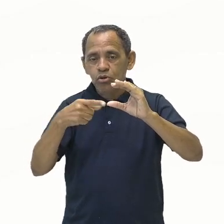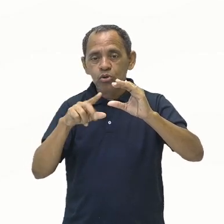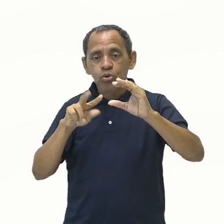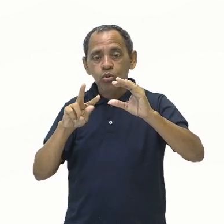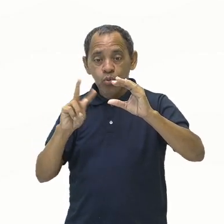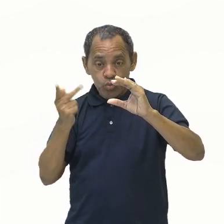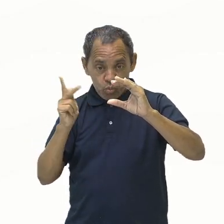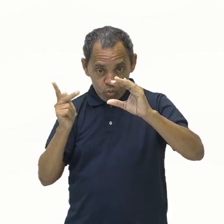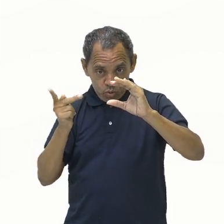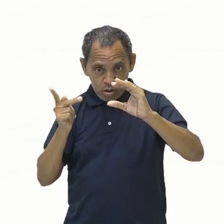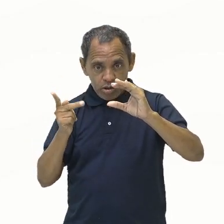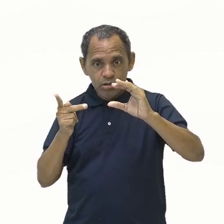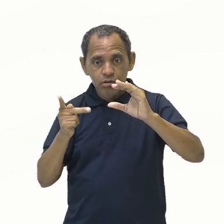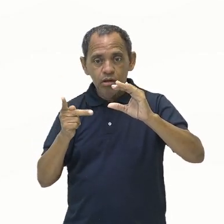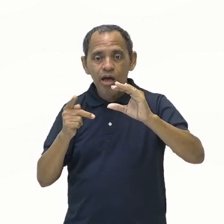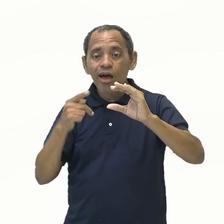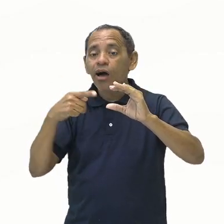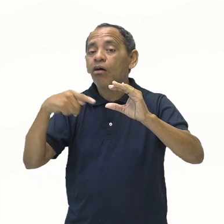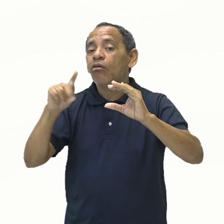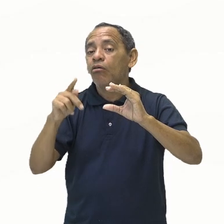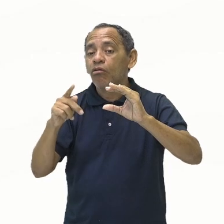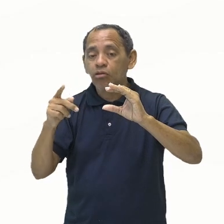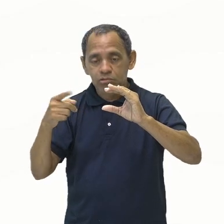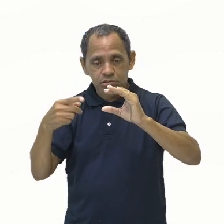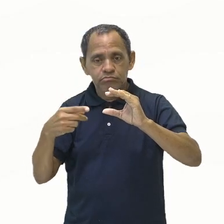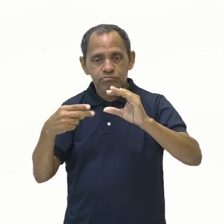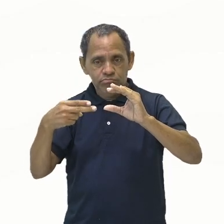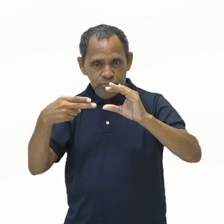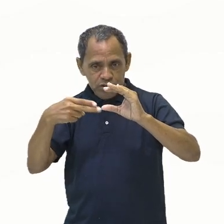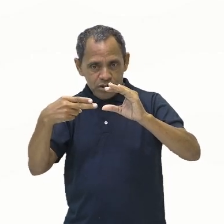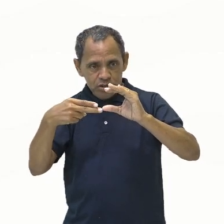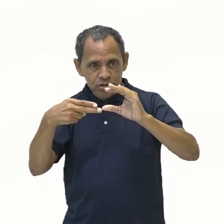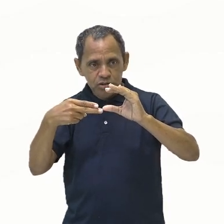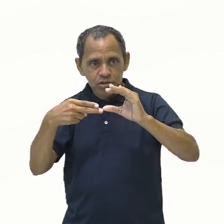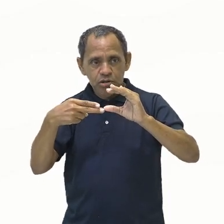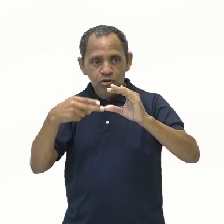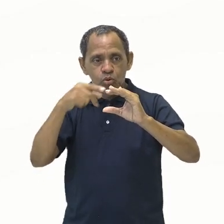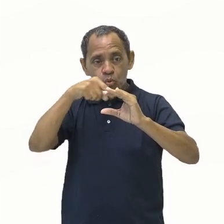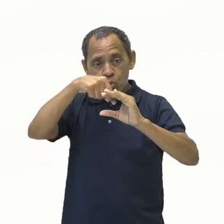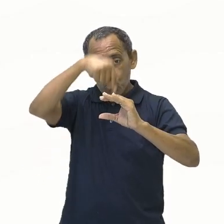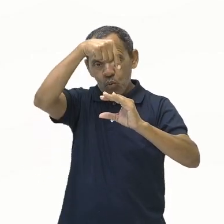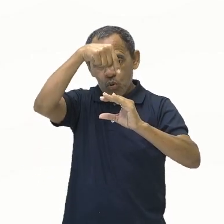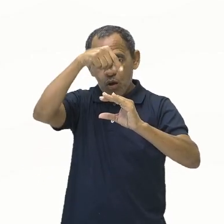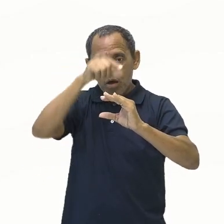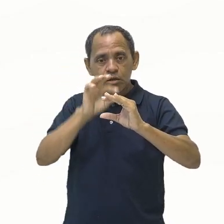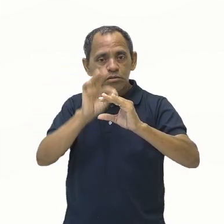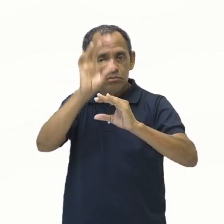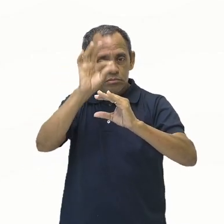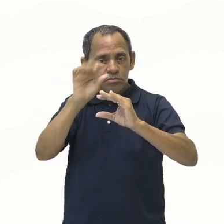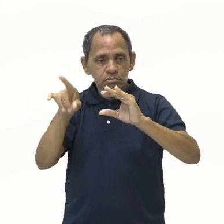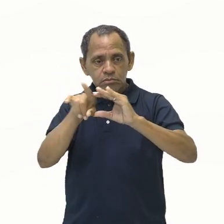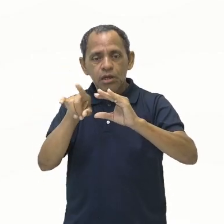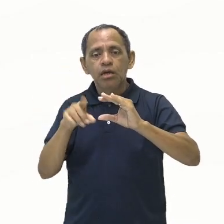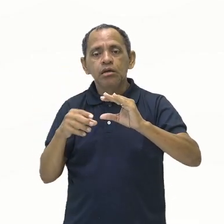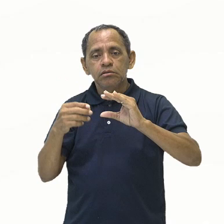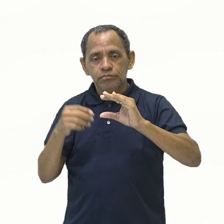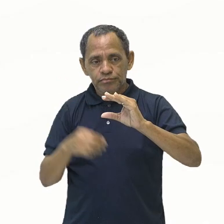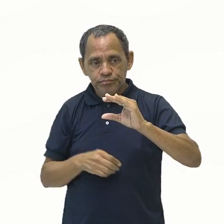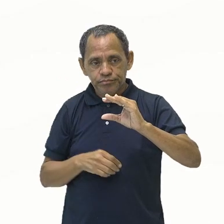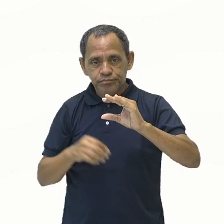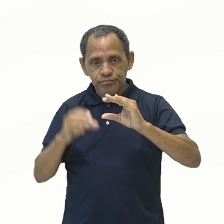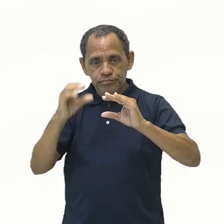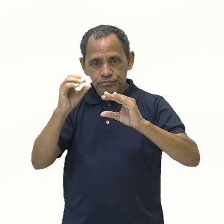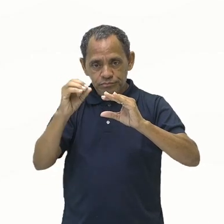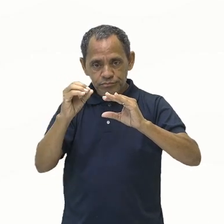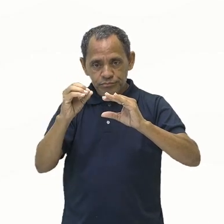e a outra ligação com o outro oxigênio, tá? Então são 2 ligações. Então note que esse carbono